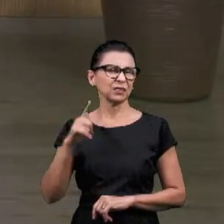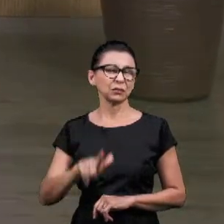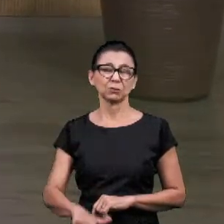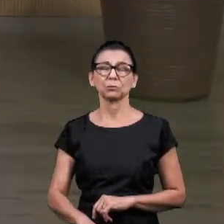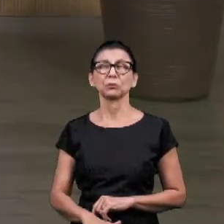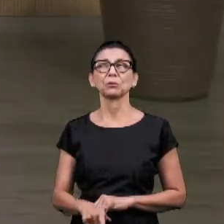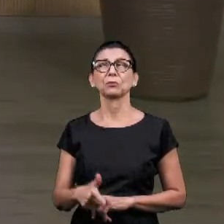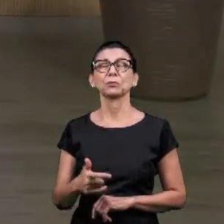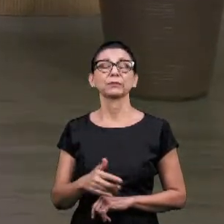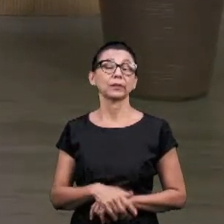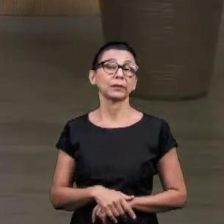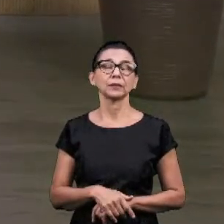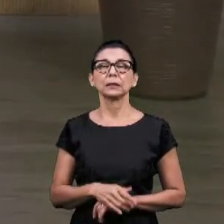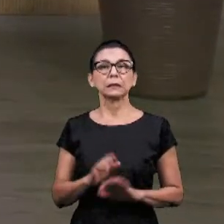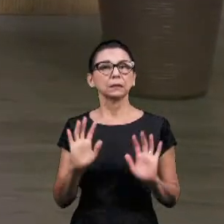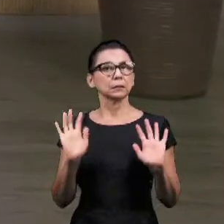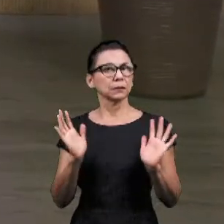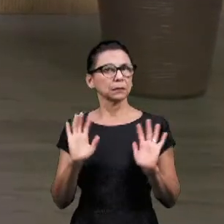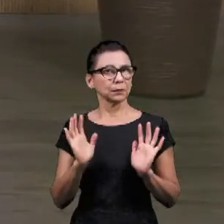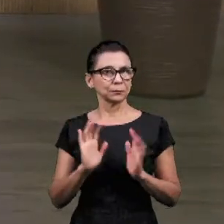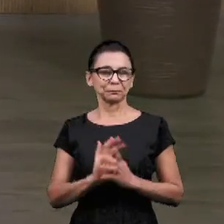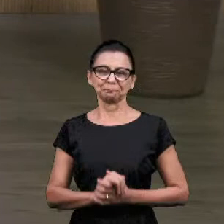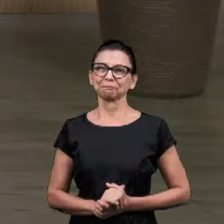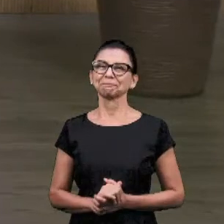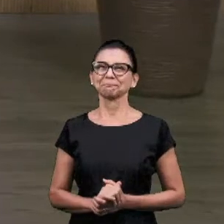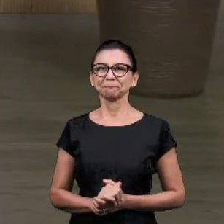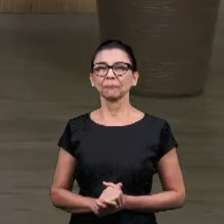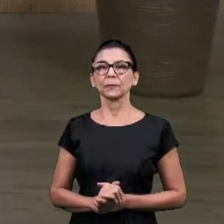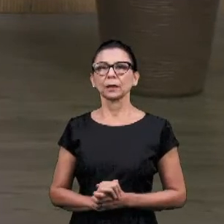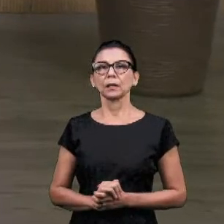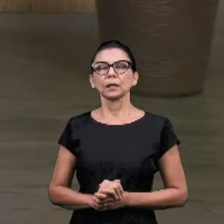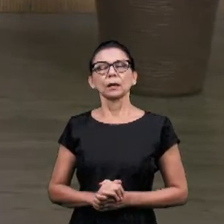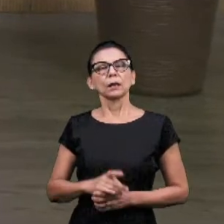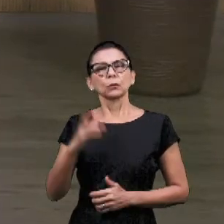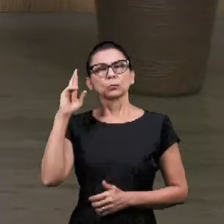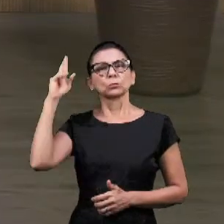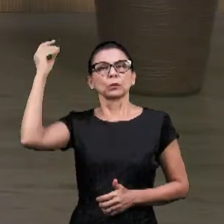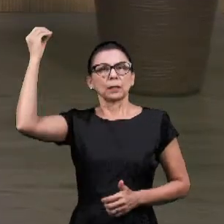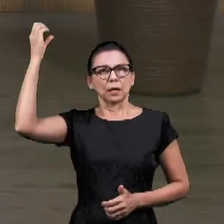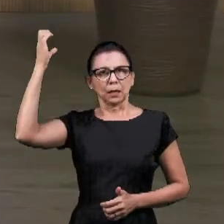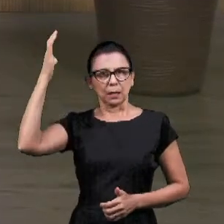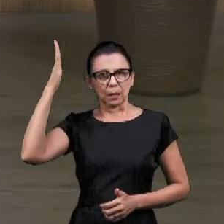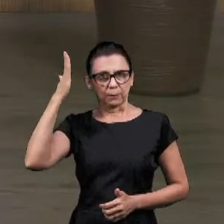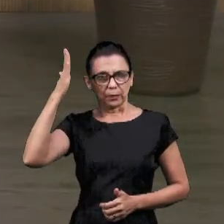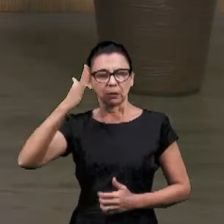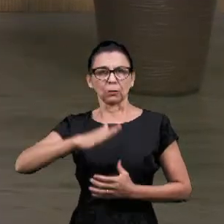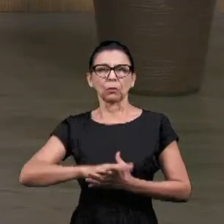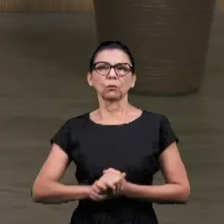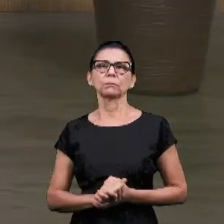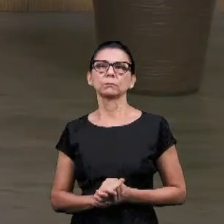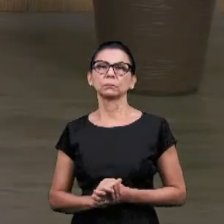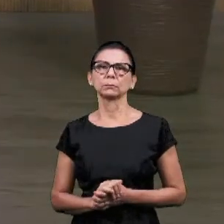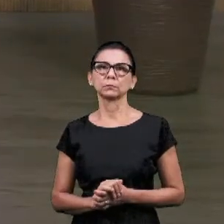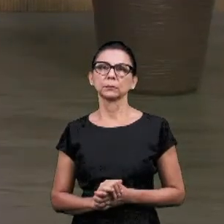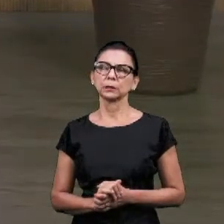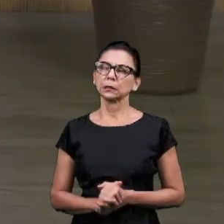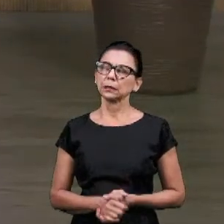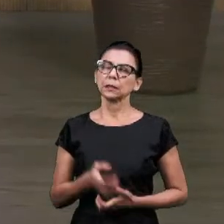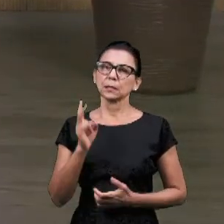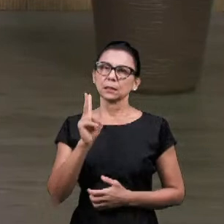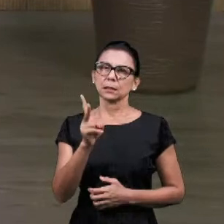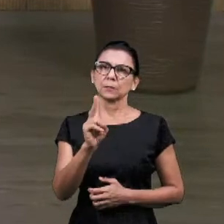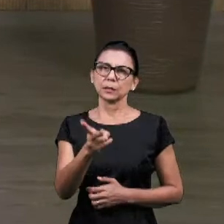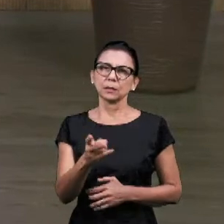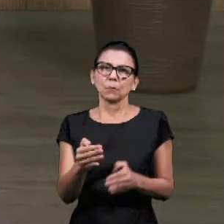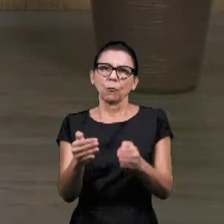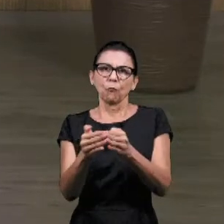isso, enfim. Não. Cada orientação, mesmo que ela seja na mesma direção de uma outra orientação que o Senhor deu,